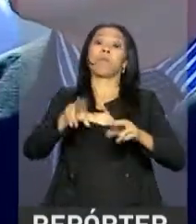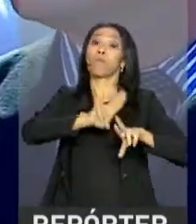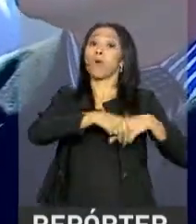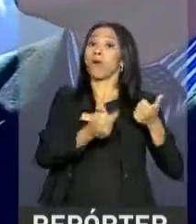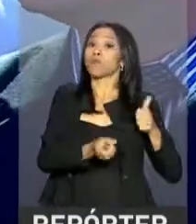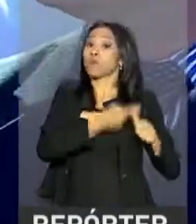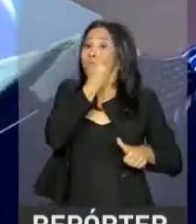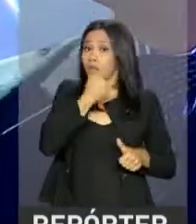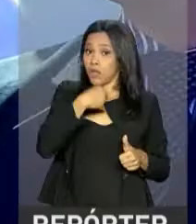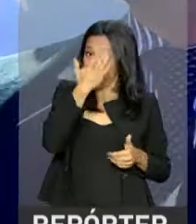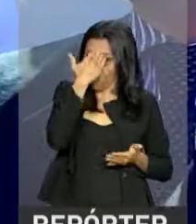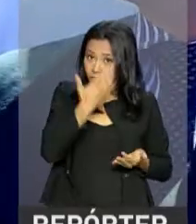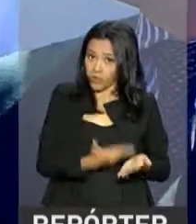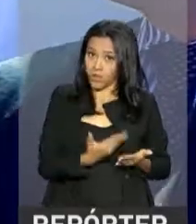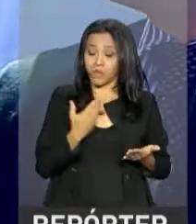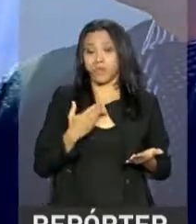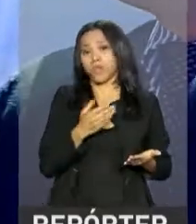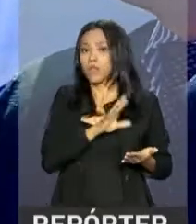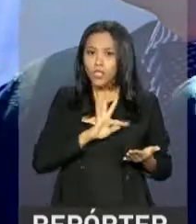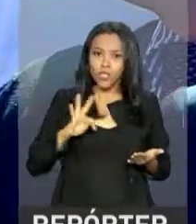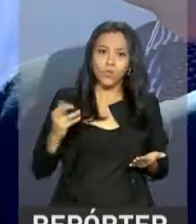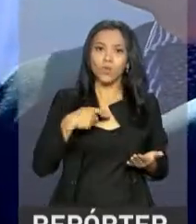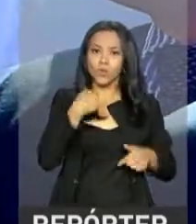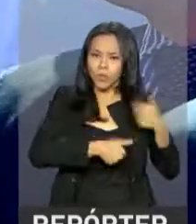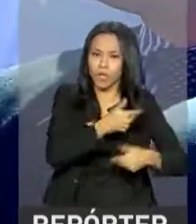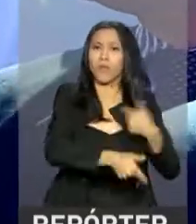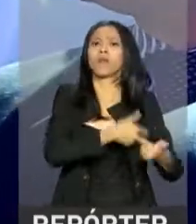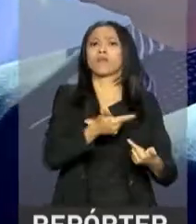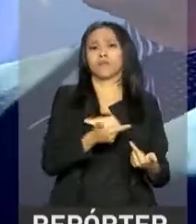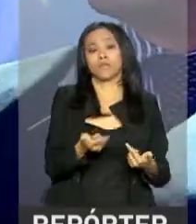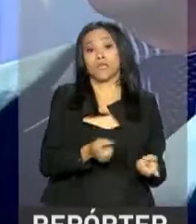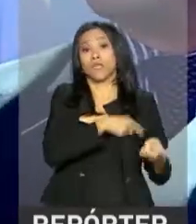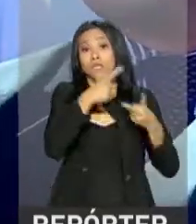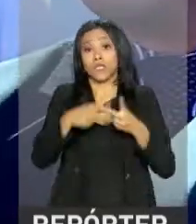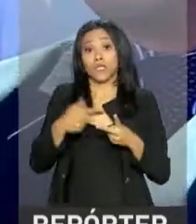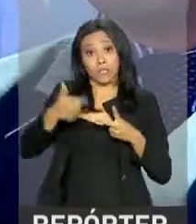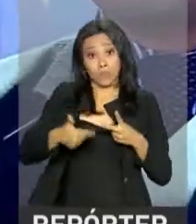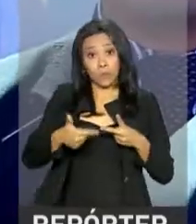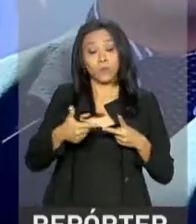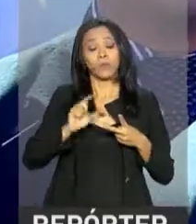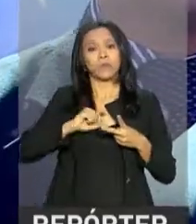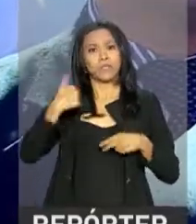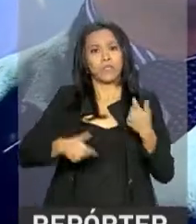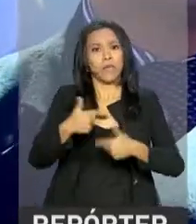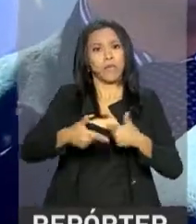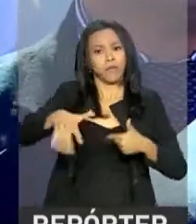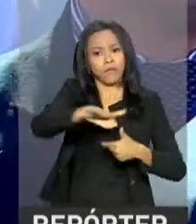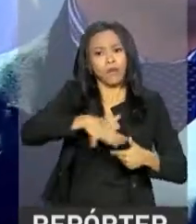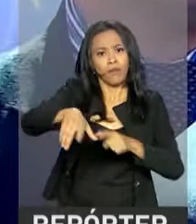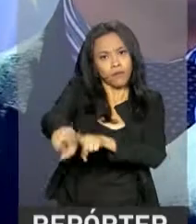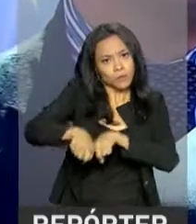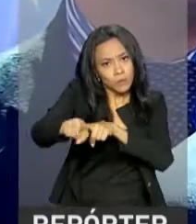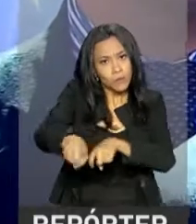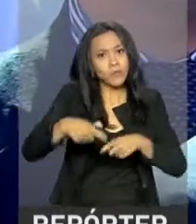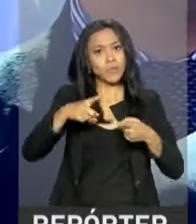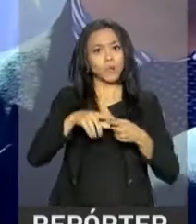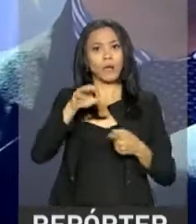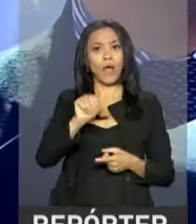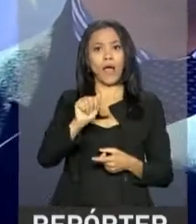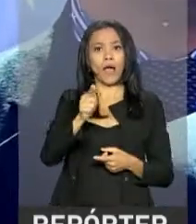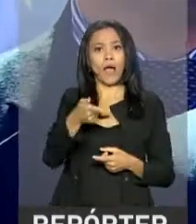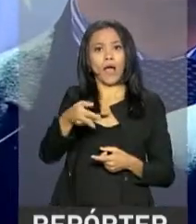confiança que se tem no que todos estamos fazendo. Em segundo lugar, pelo trabalho extraordinário da agricultura, do